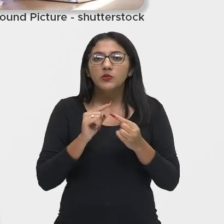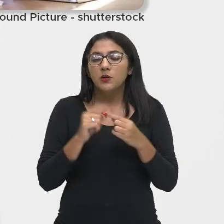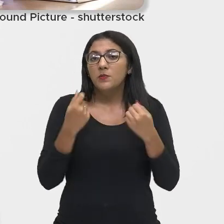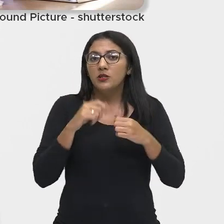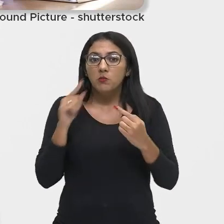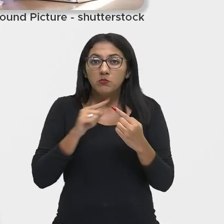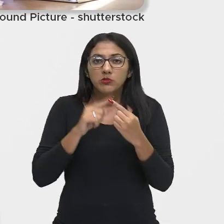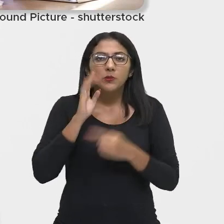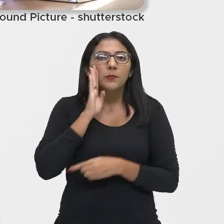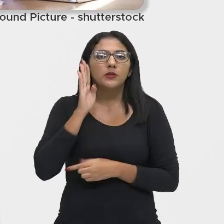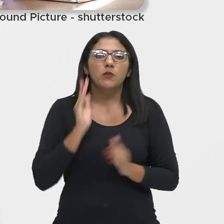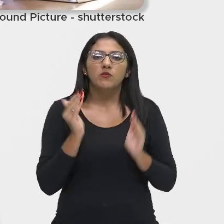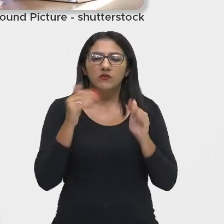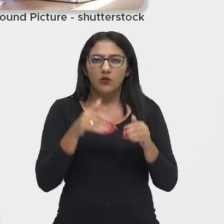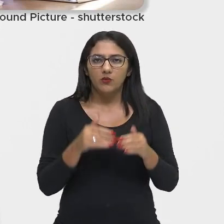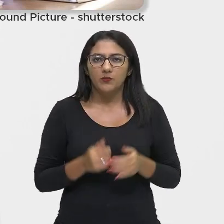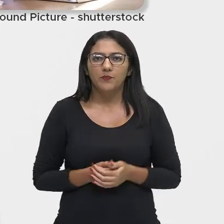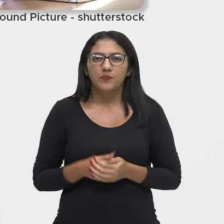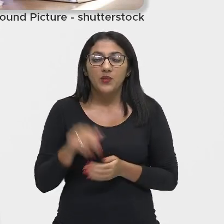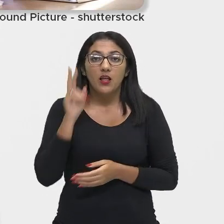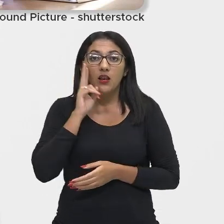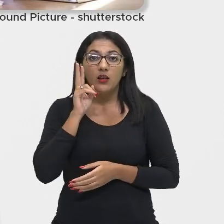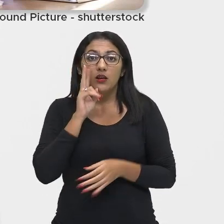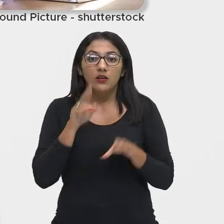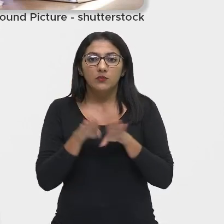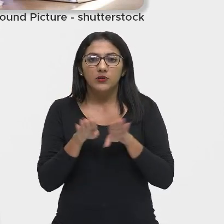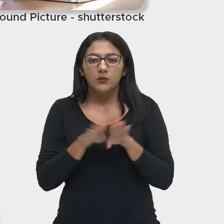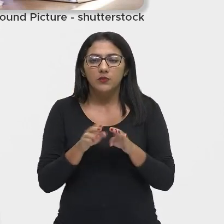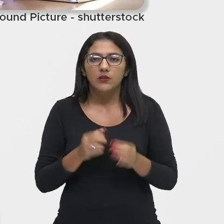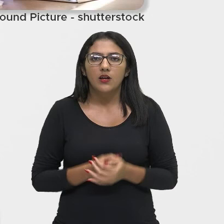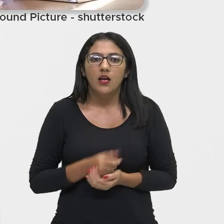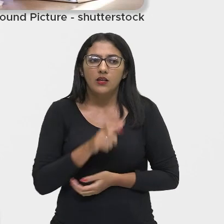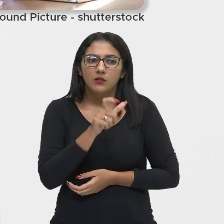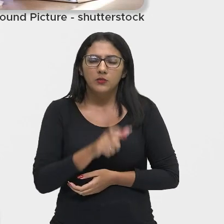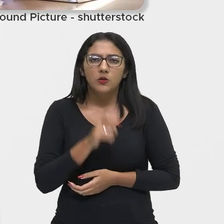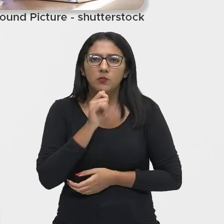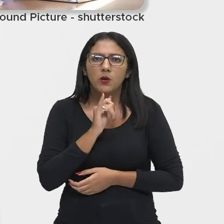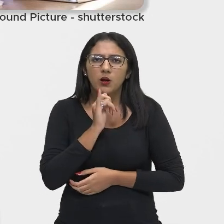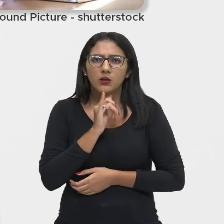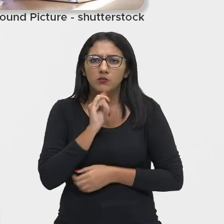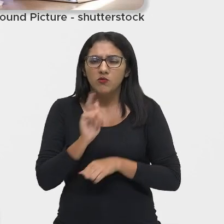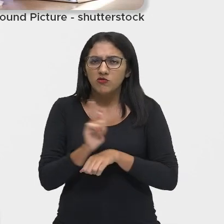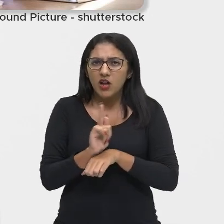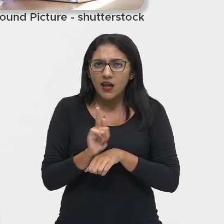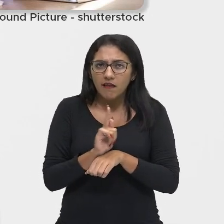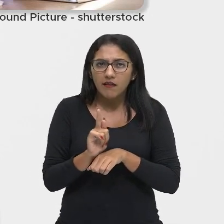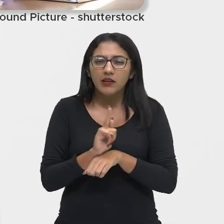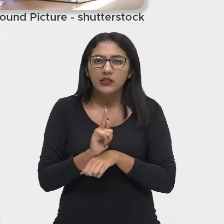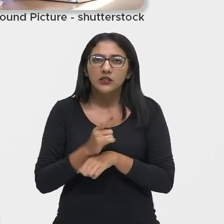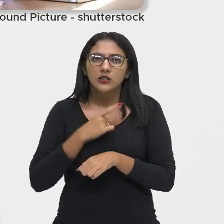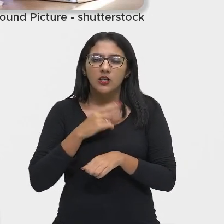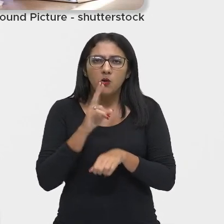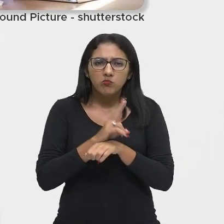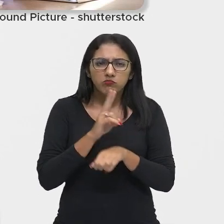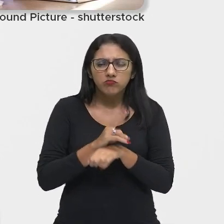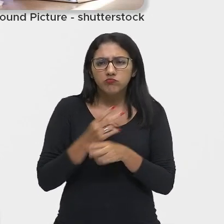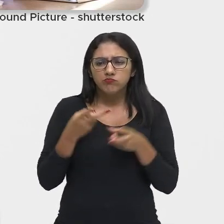direto. Lembre-se, uma pessoa como um gerente, por exemplo, cuida de